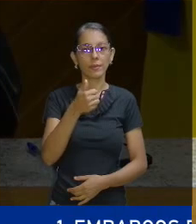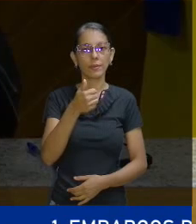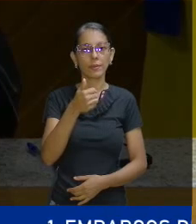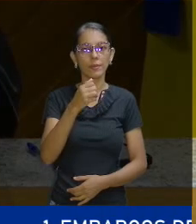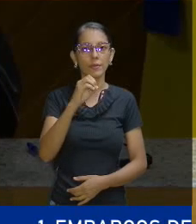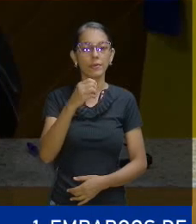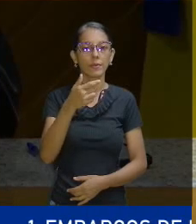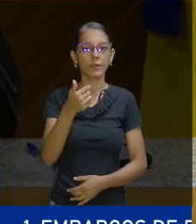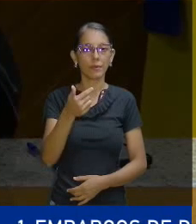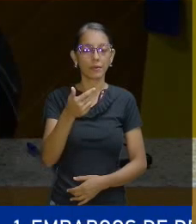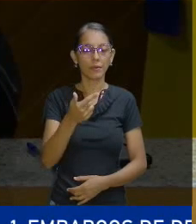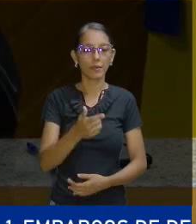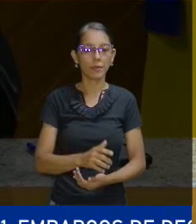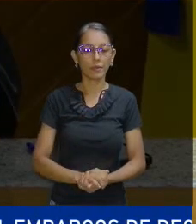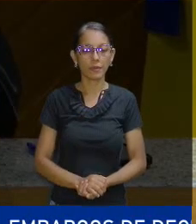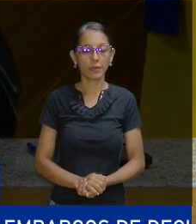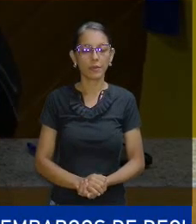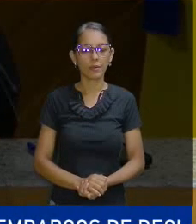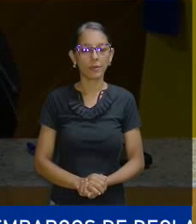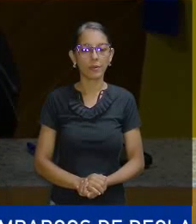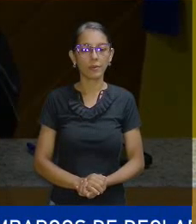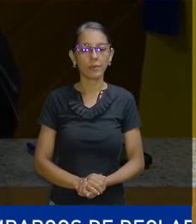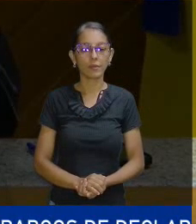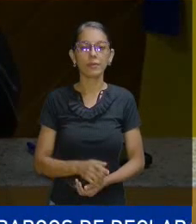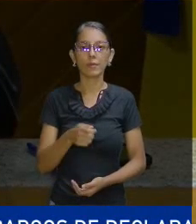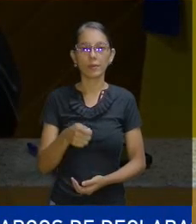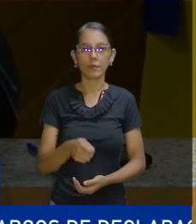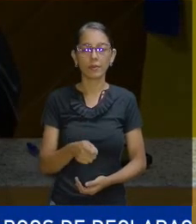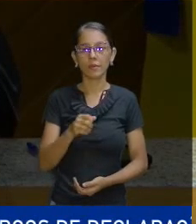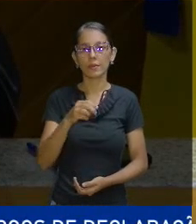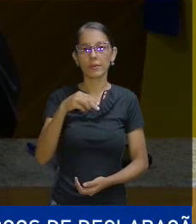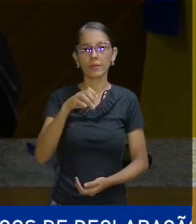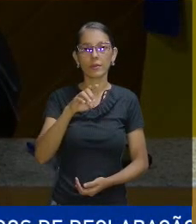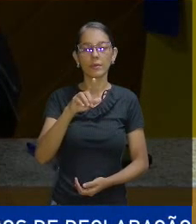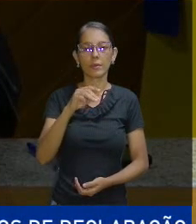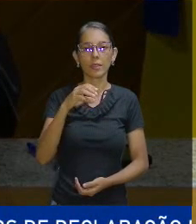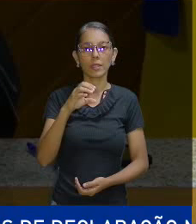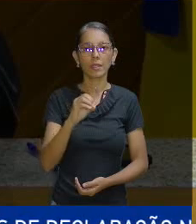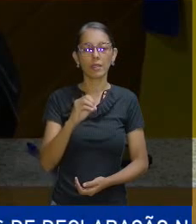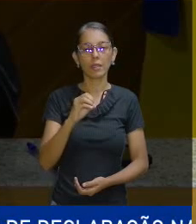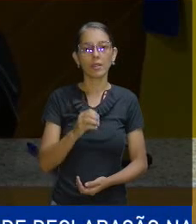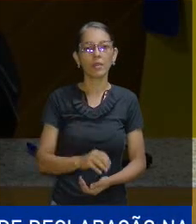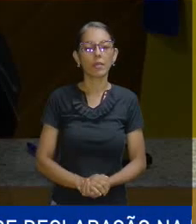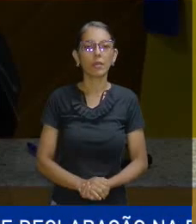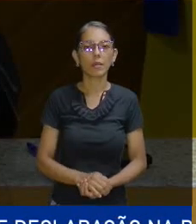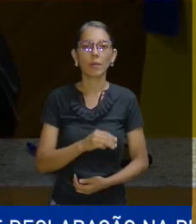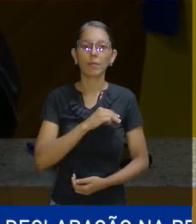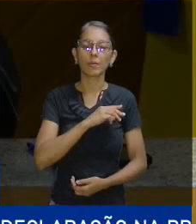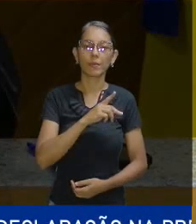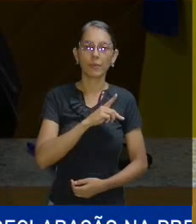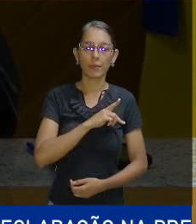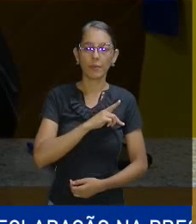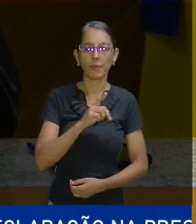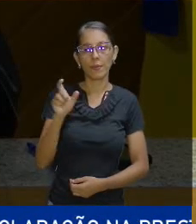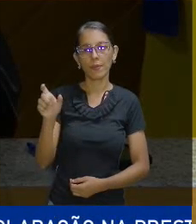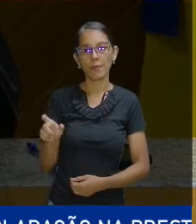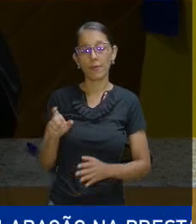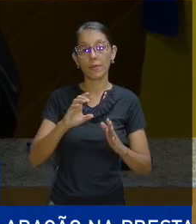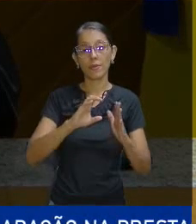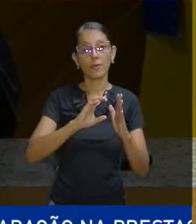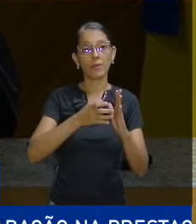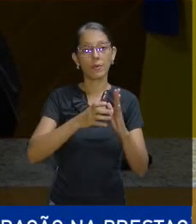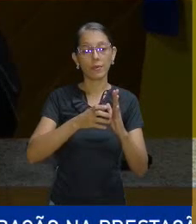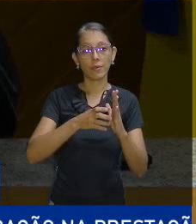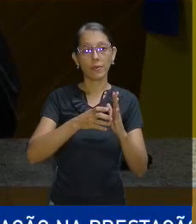relatoria do juiz Anselmo Gonçalves. O embargante é o Ministério Público Eleitoral. O embargado é Partido